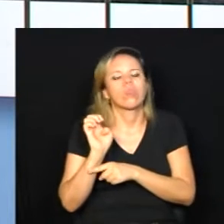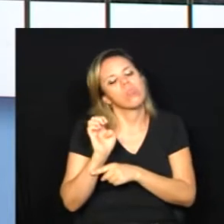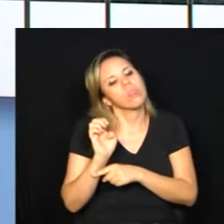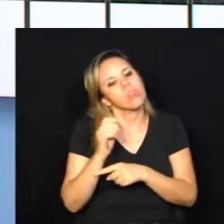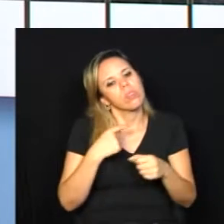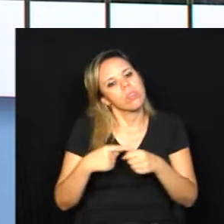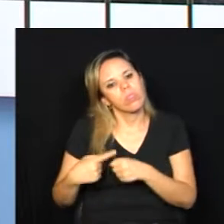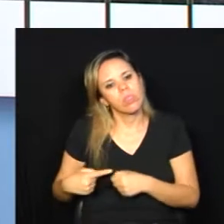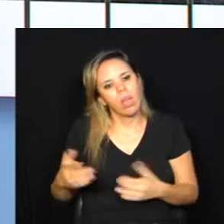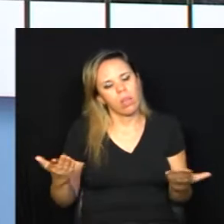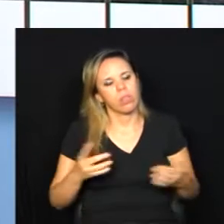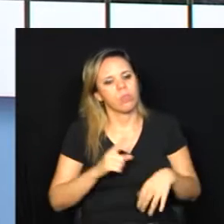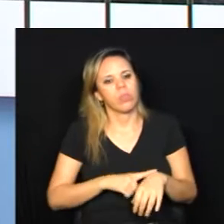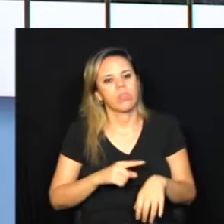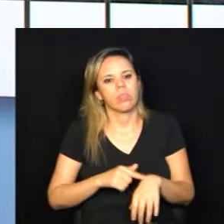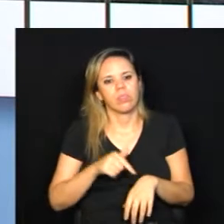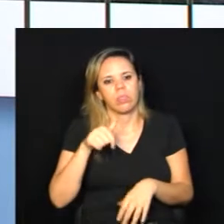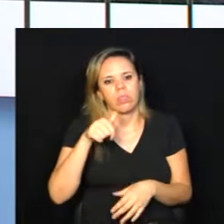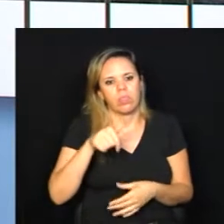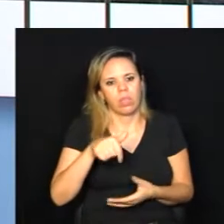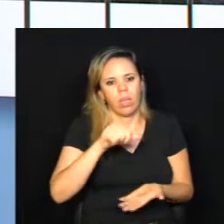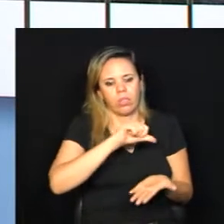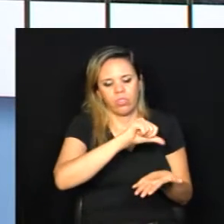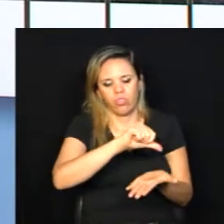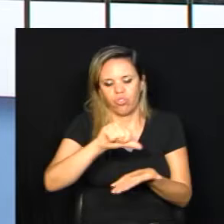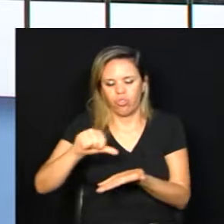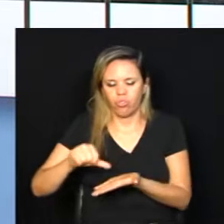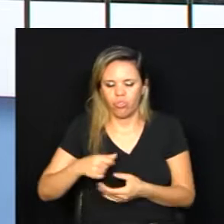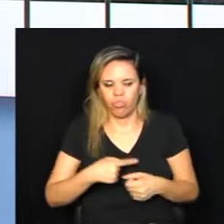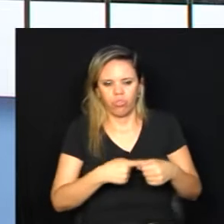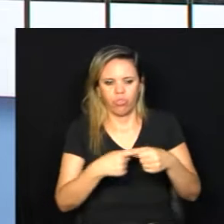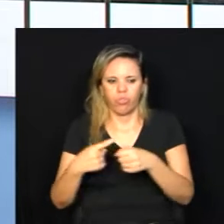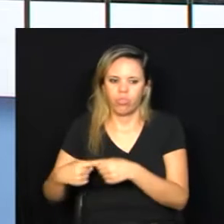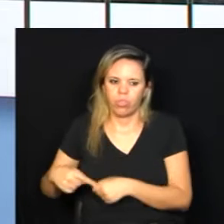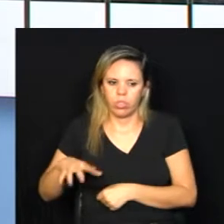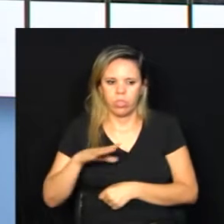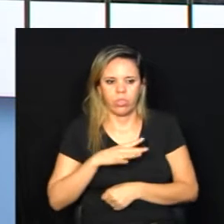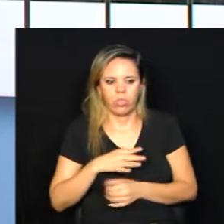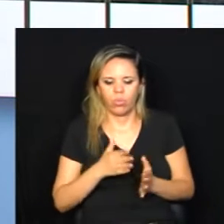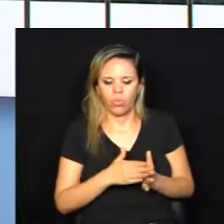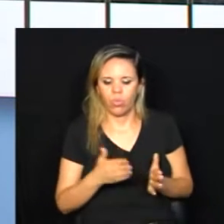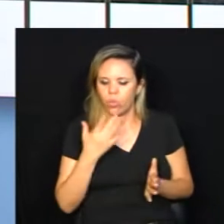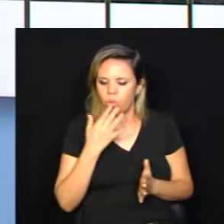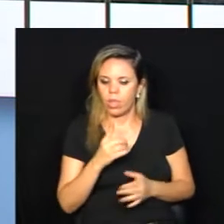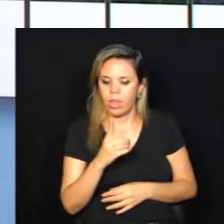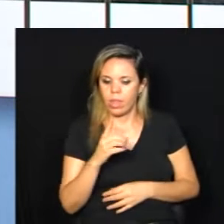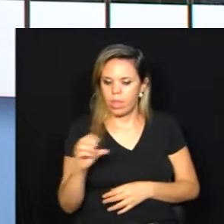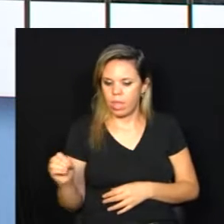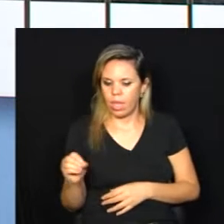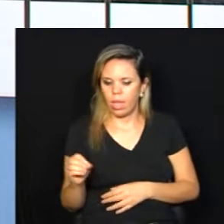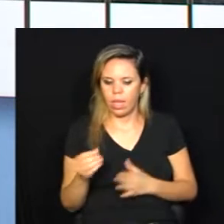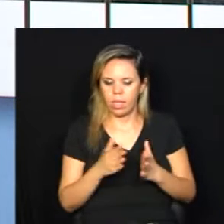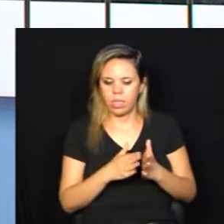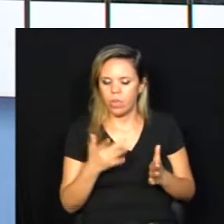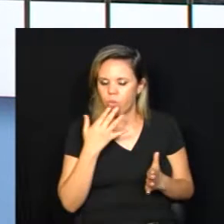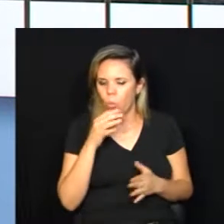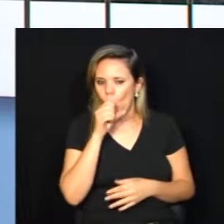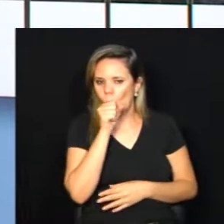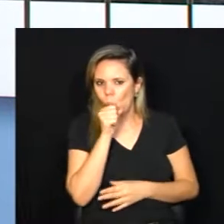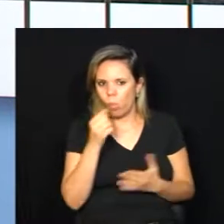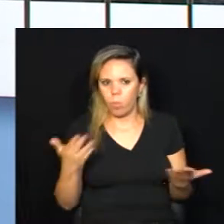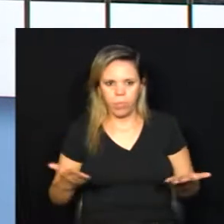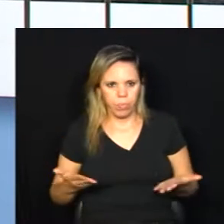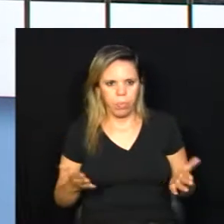temos neste momento 7 regiões na fase vermelha e 10 na fase laranja. E Campinas